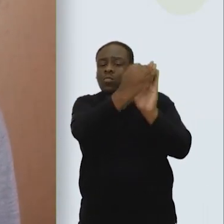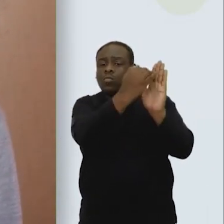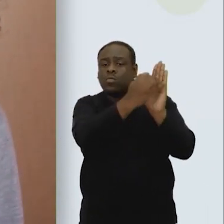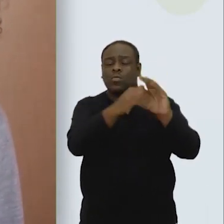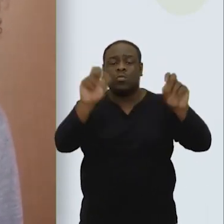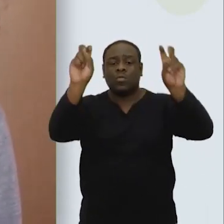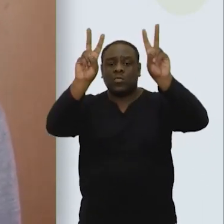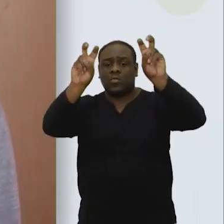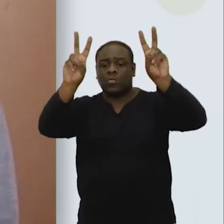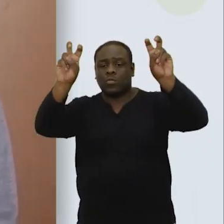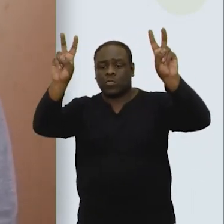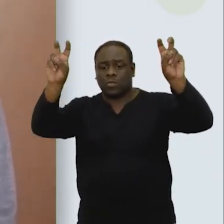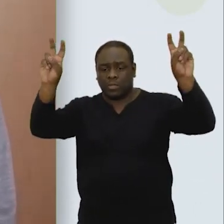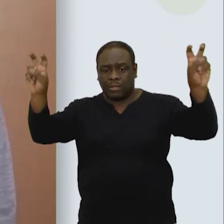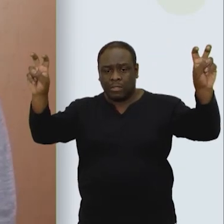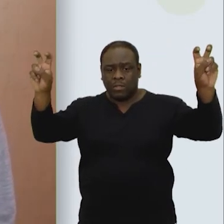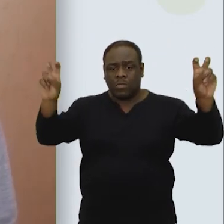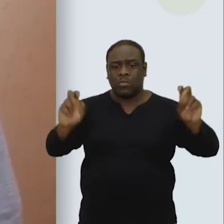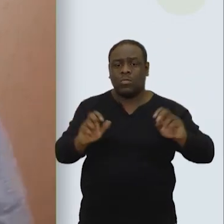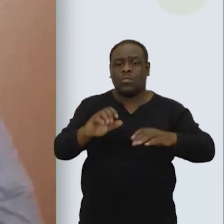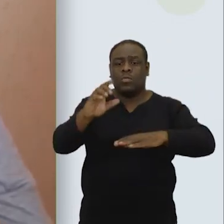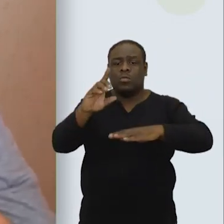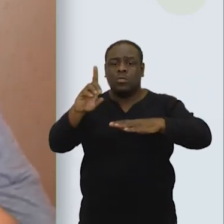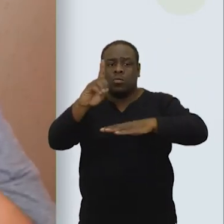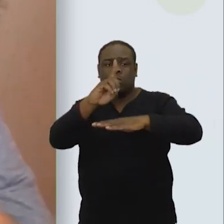é Direitos a quem?